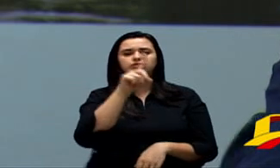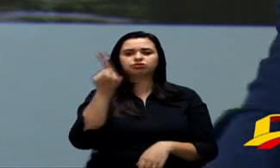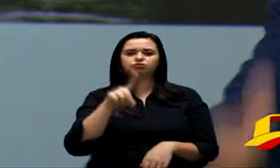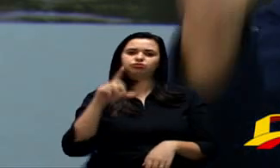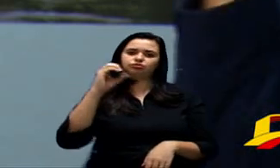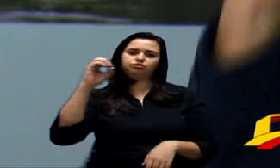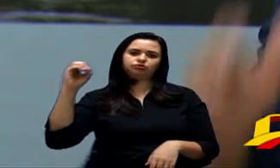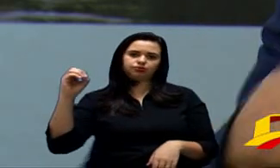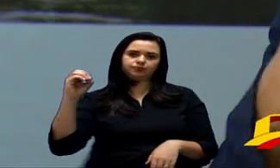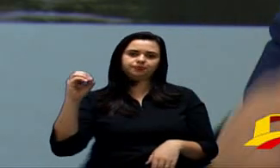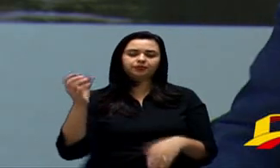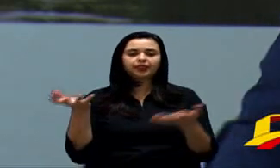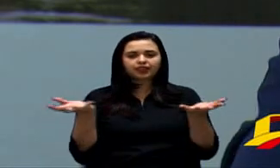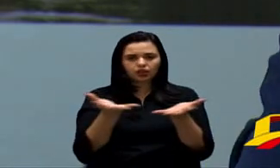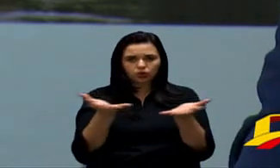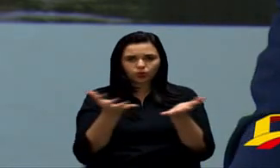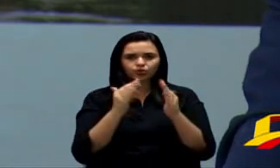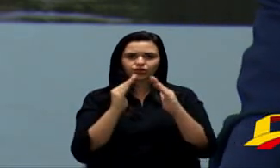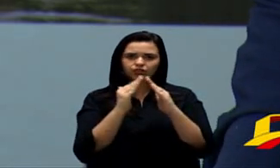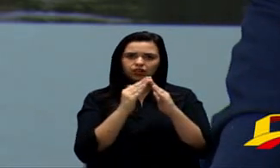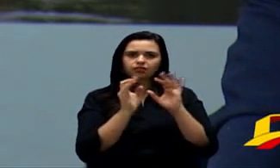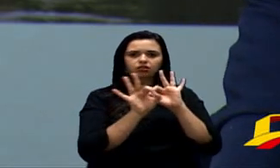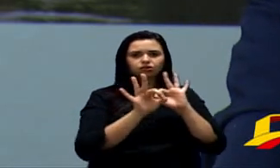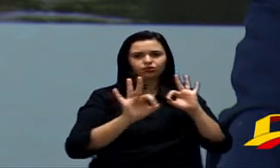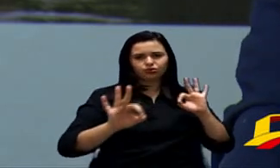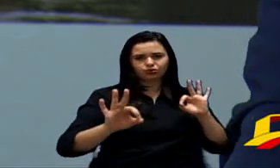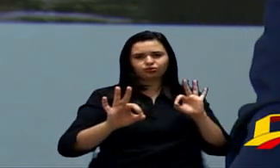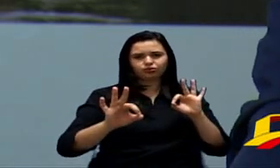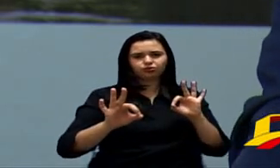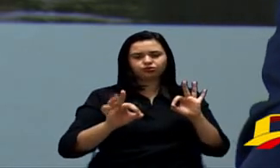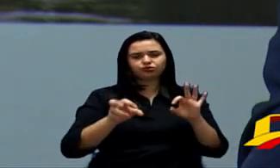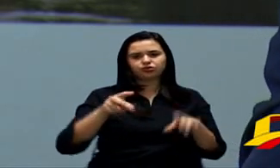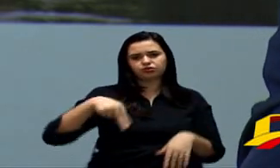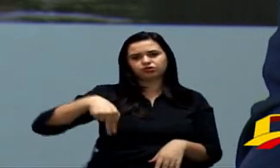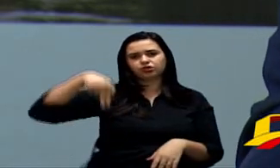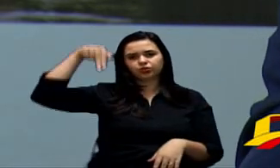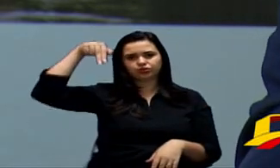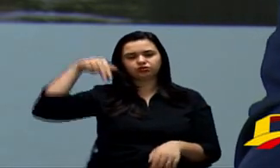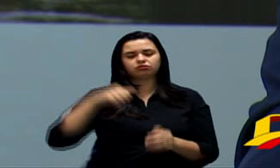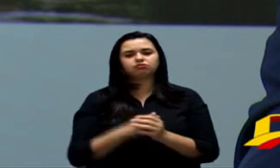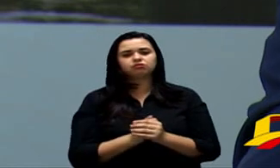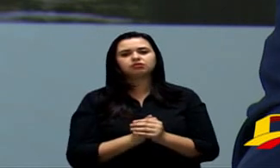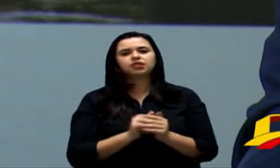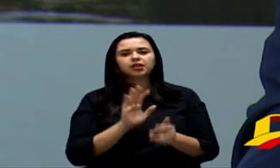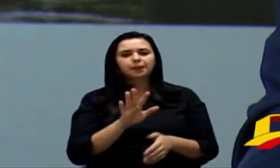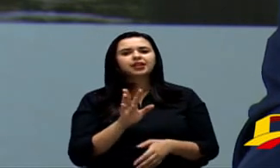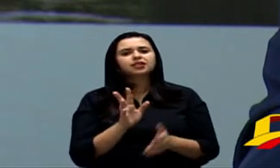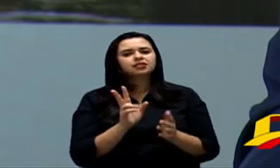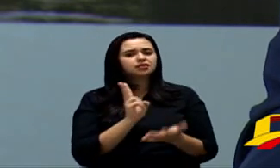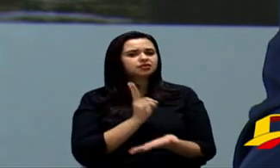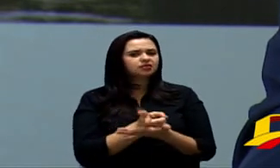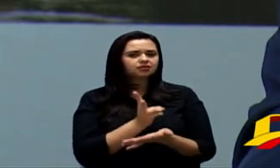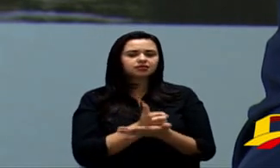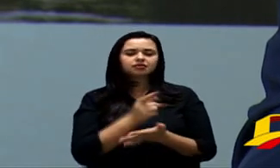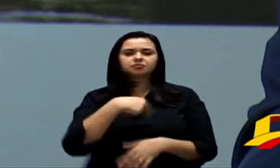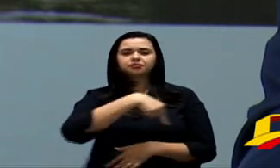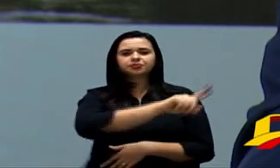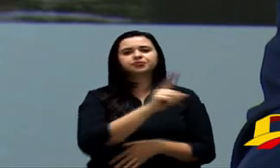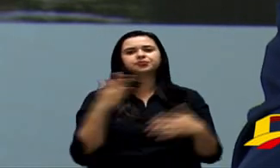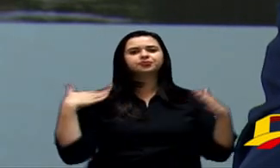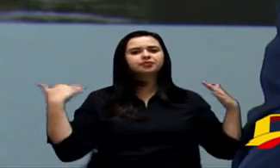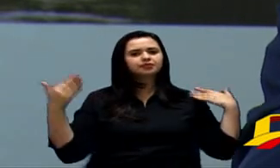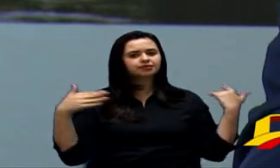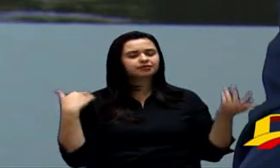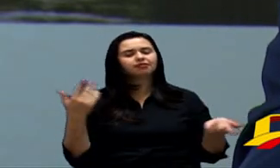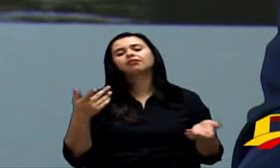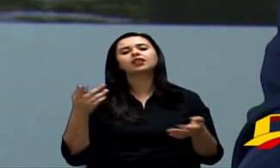moro mais, hoje eu moro na Zona Norte, mas eu tenho meus familiares que ainda moram na Vila Aro e vou sempre passear. Levei meus filhos para conhecer o